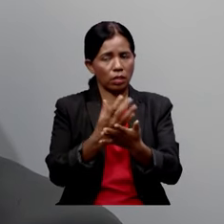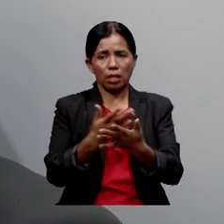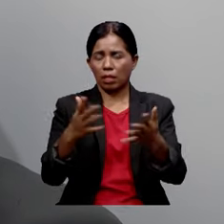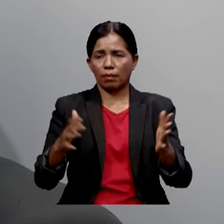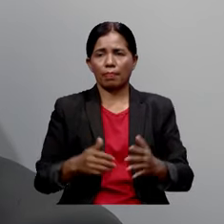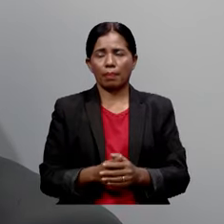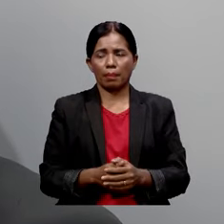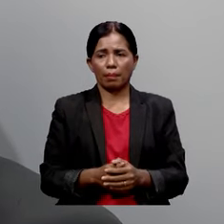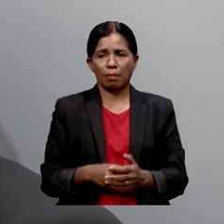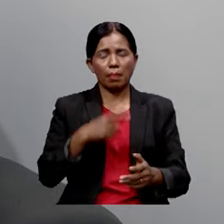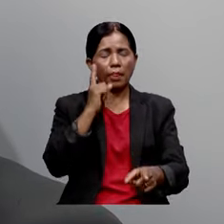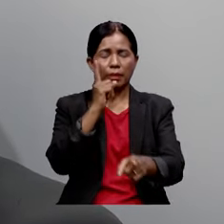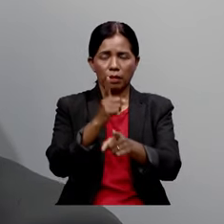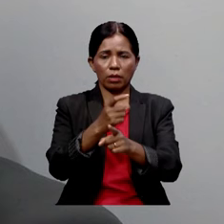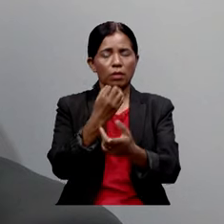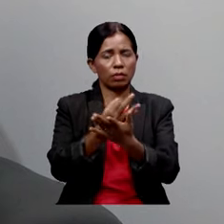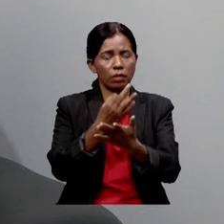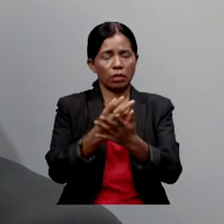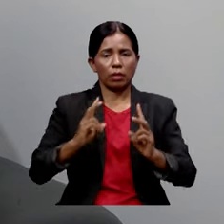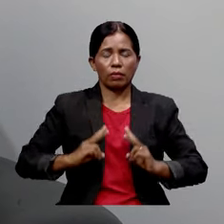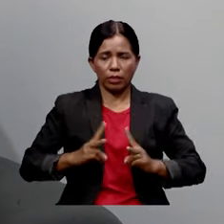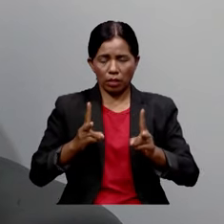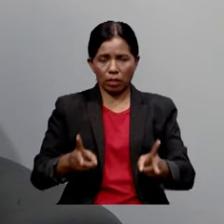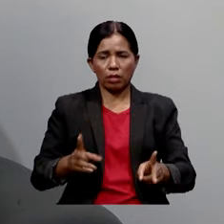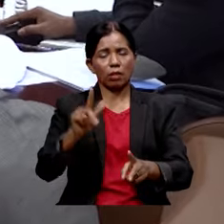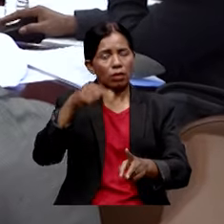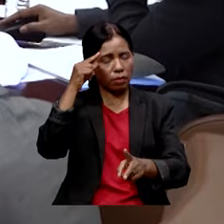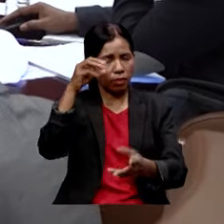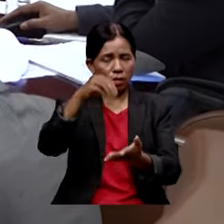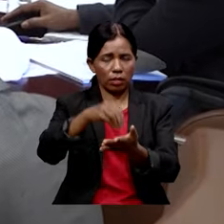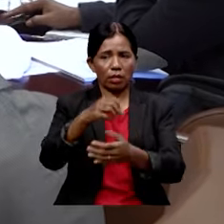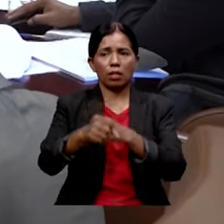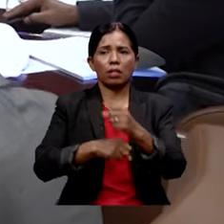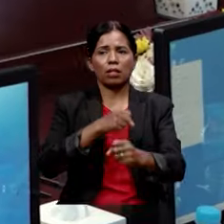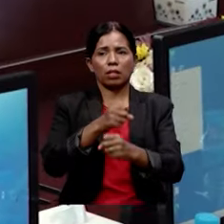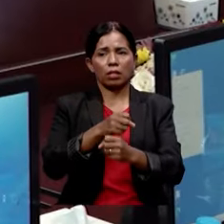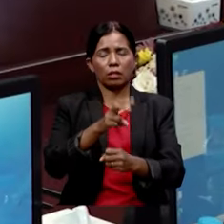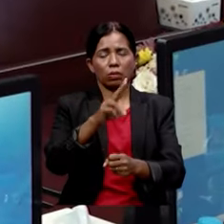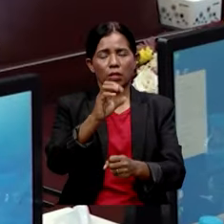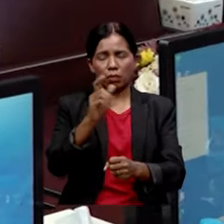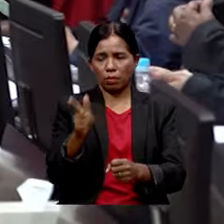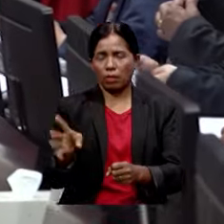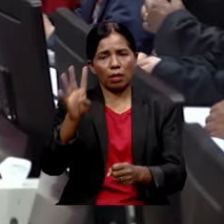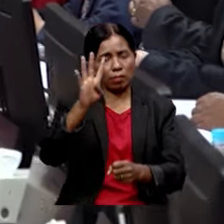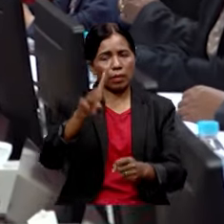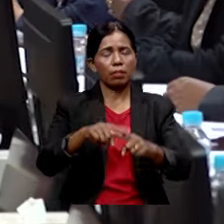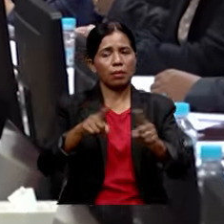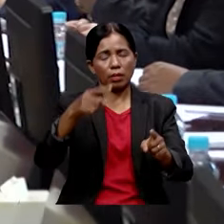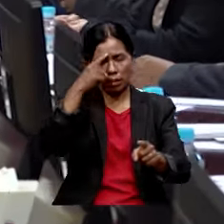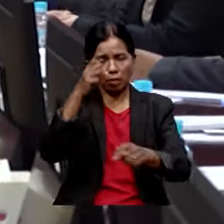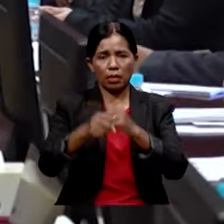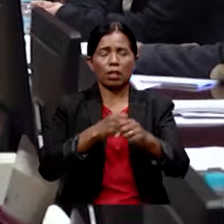o ansor actuir lo los ne orçamento do veterano Hirakne governo prevê e atina rigorosin hat né vai be tamba e